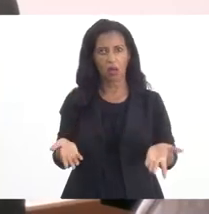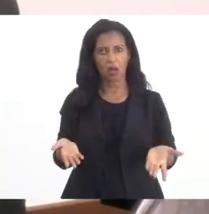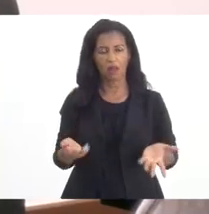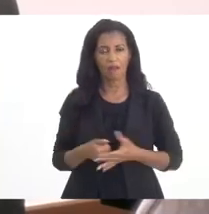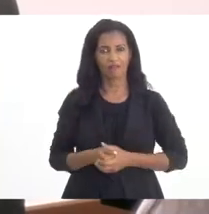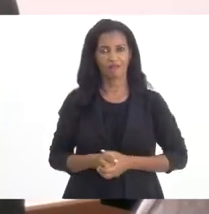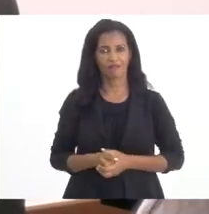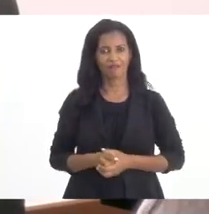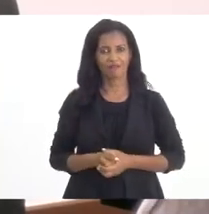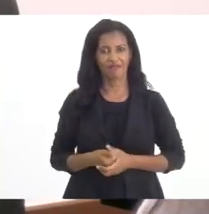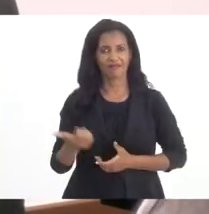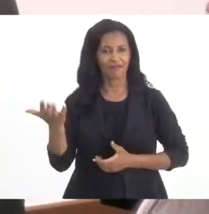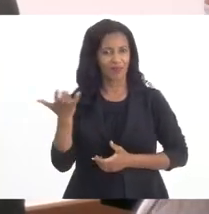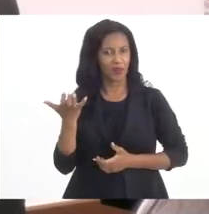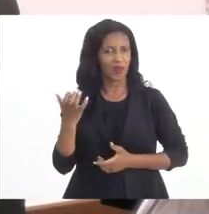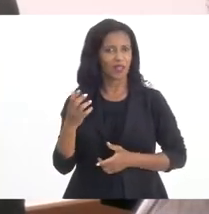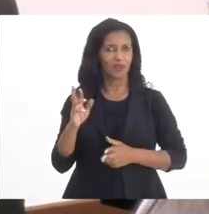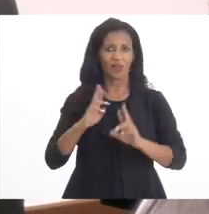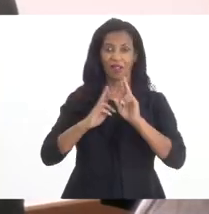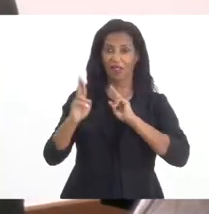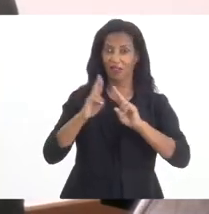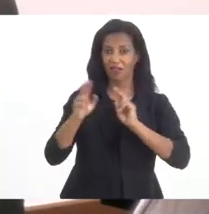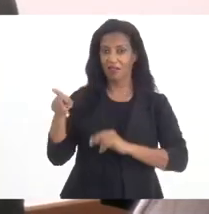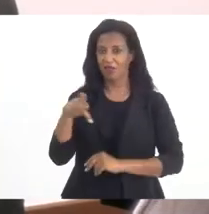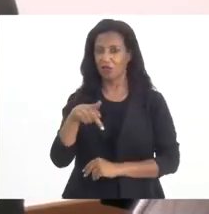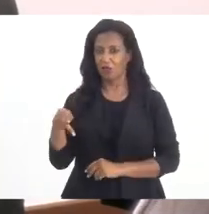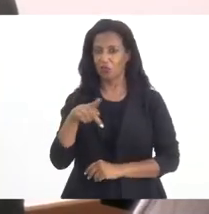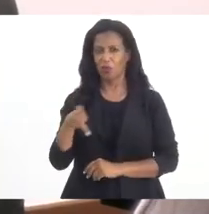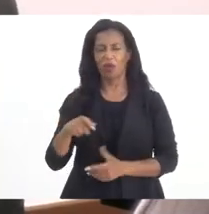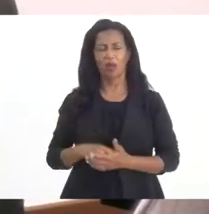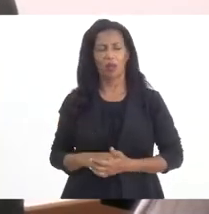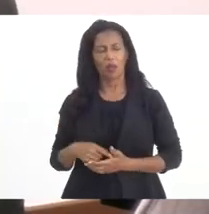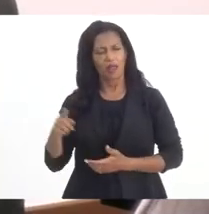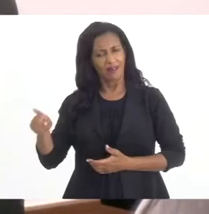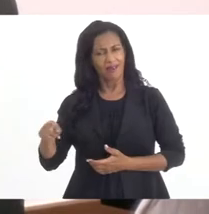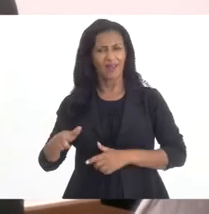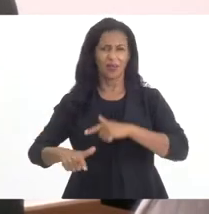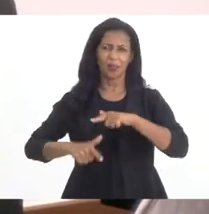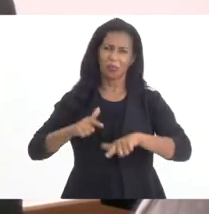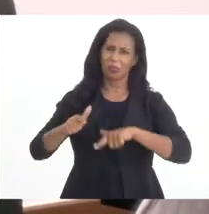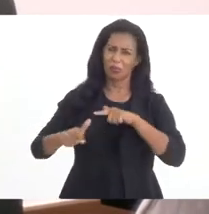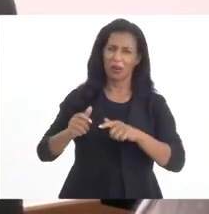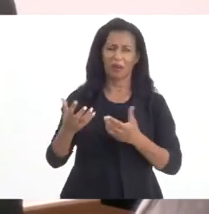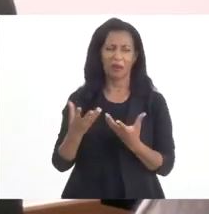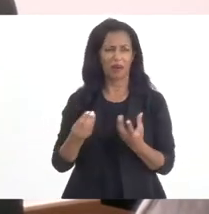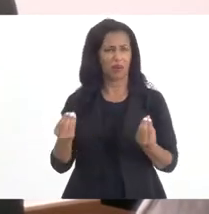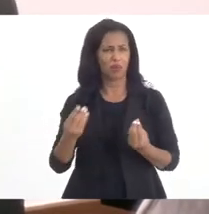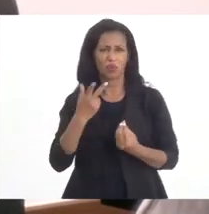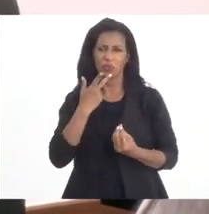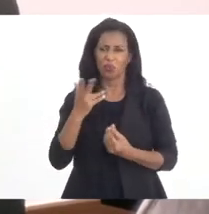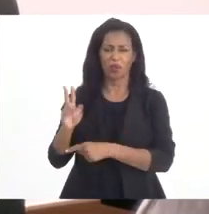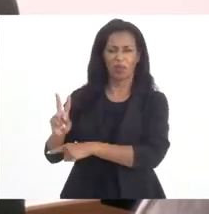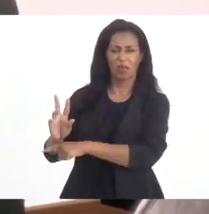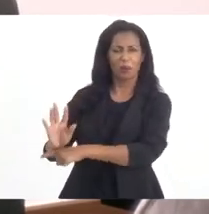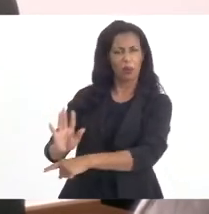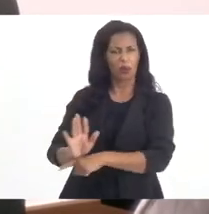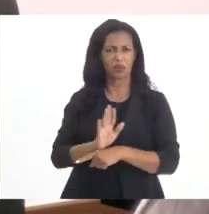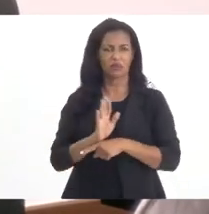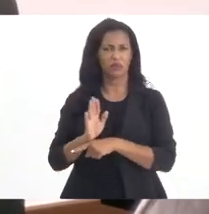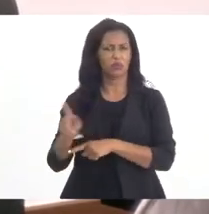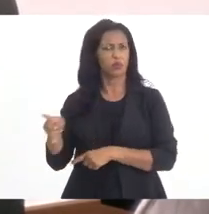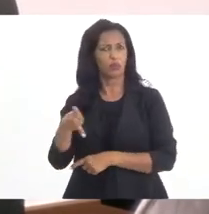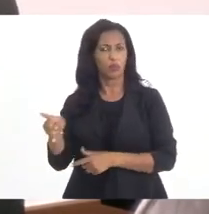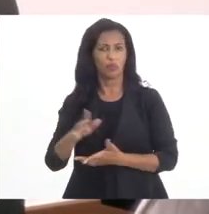Eu queria muito falar em relação aos professores, porque eles batalham muito. Não estou aqui defendendo o professor, muito pelo, né?